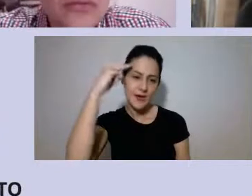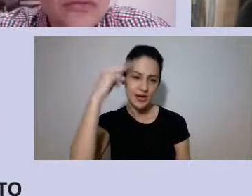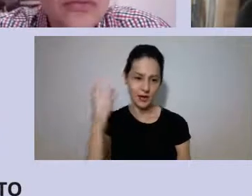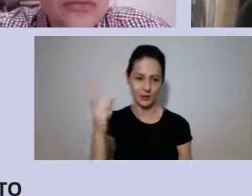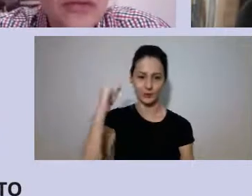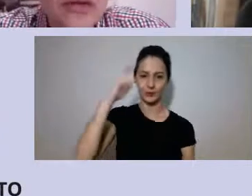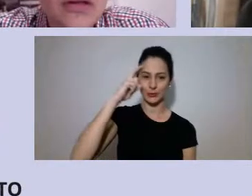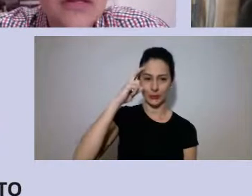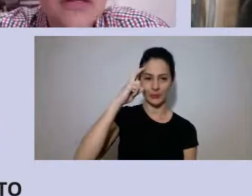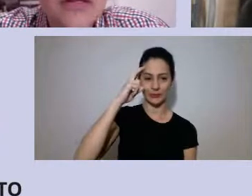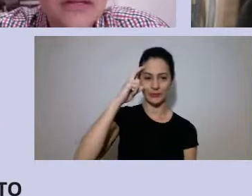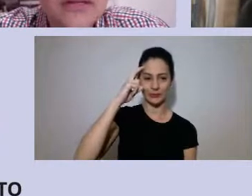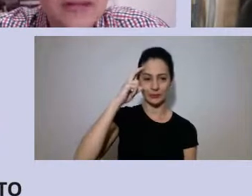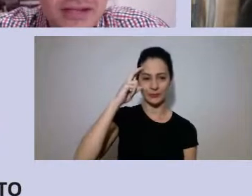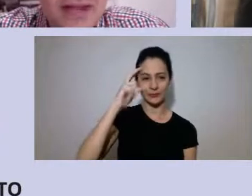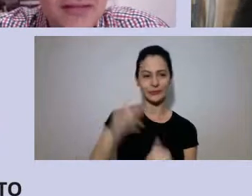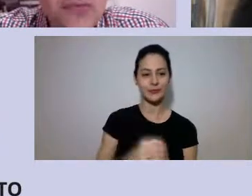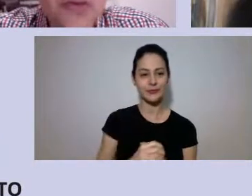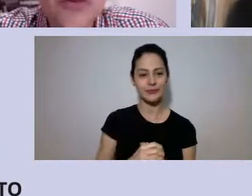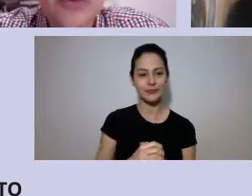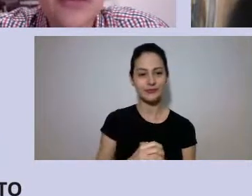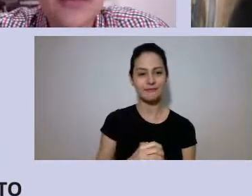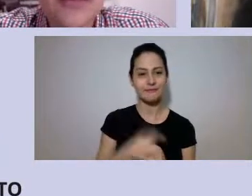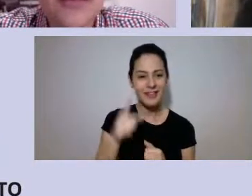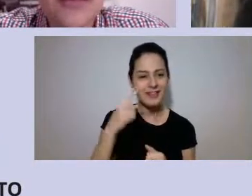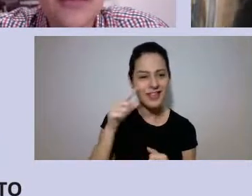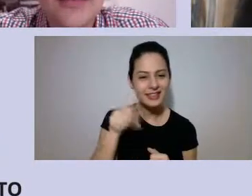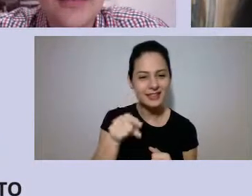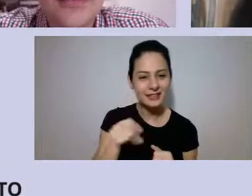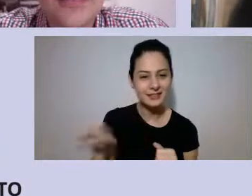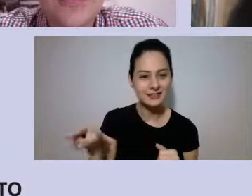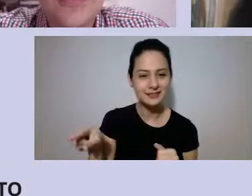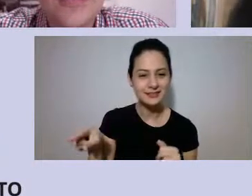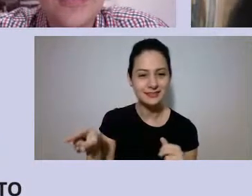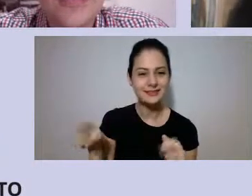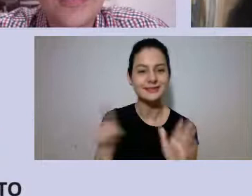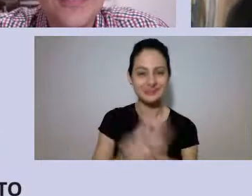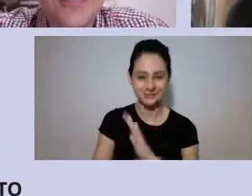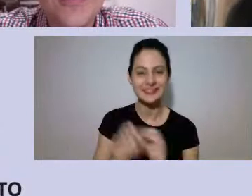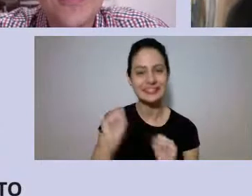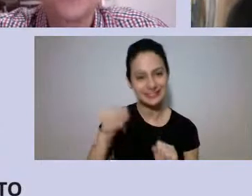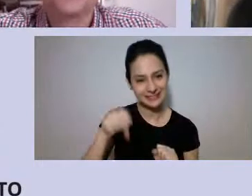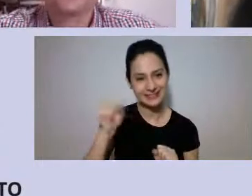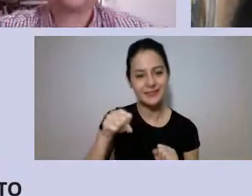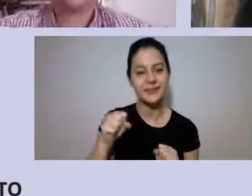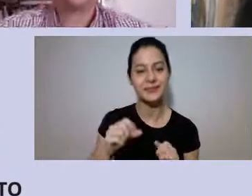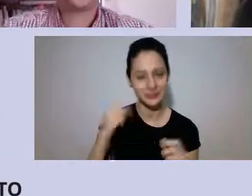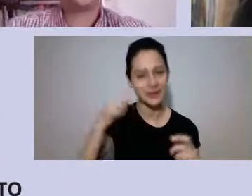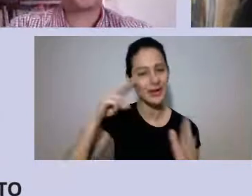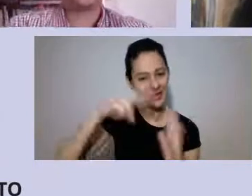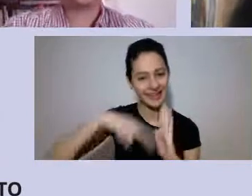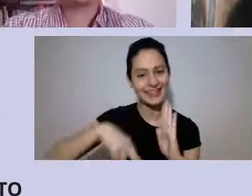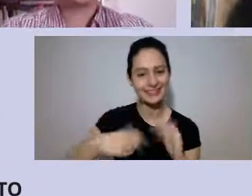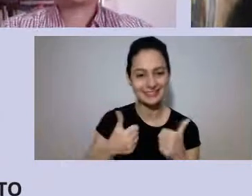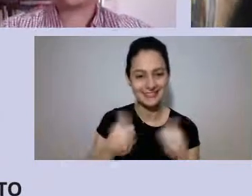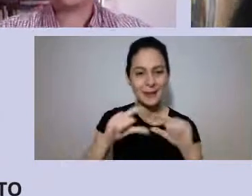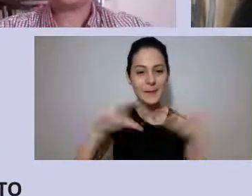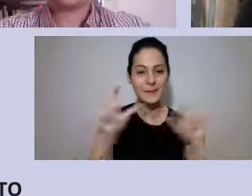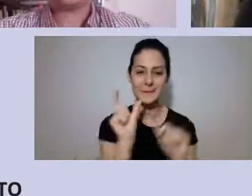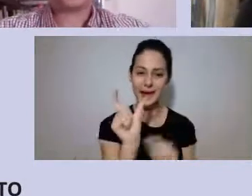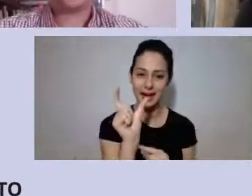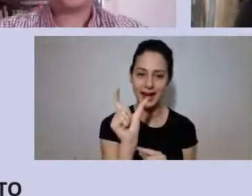cultural. Você está vendo, professora? Estou vendo, sim, la puedo leer. Esta palavra milenária